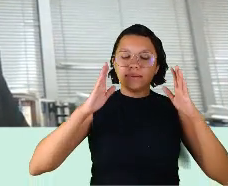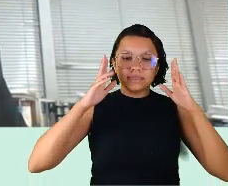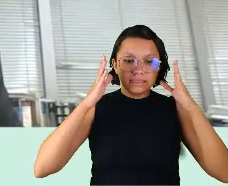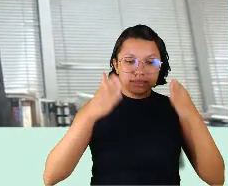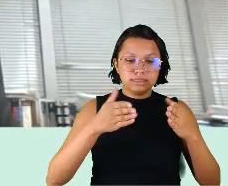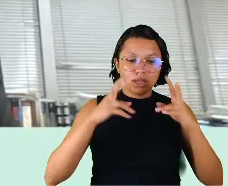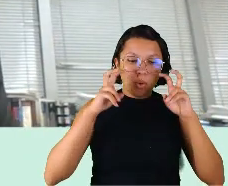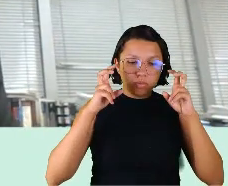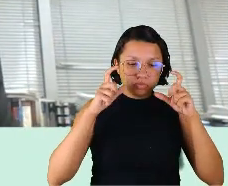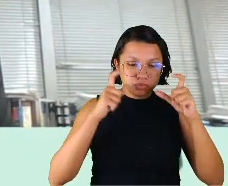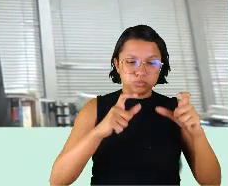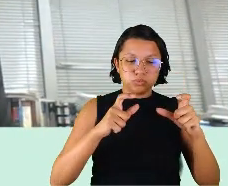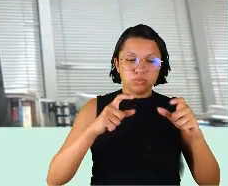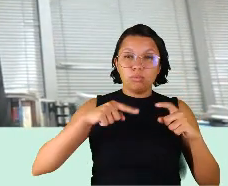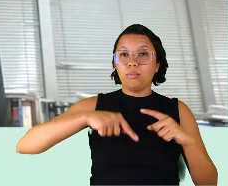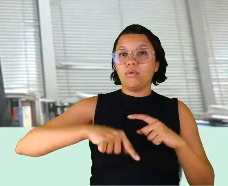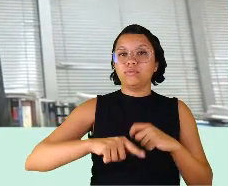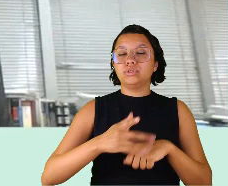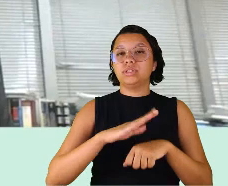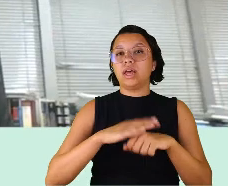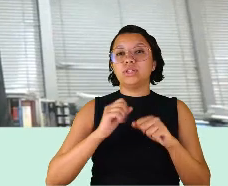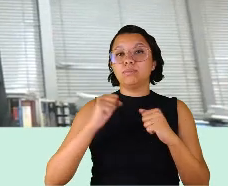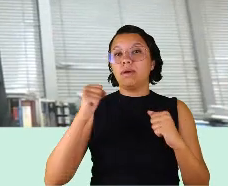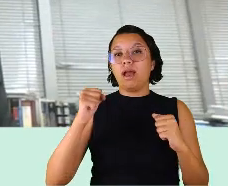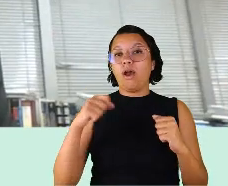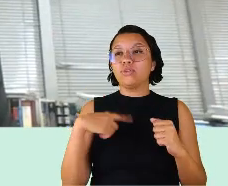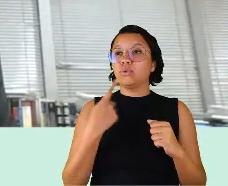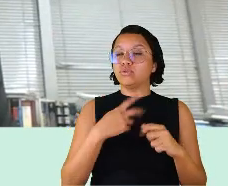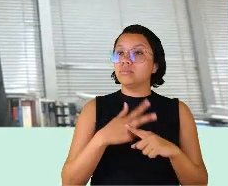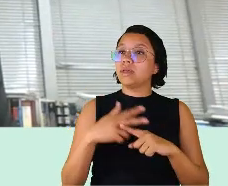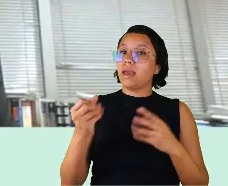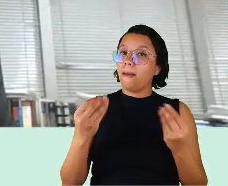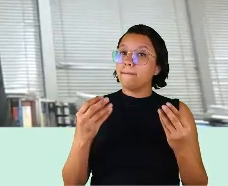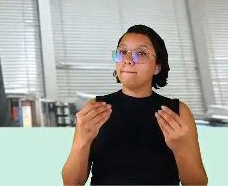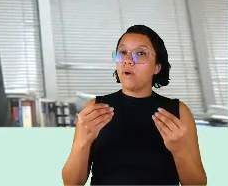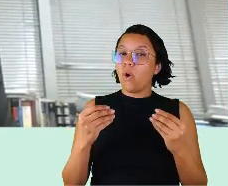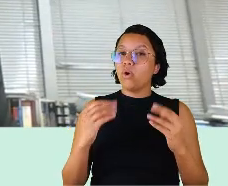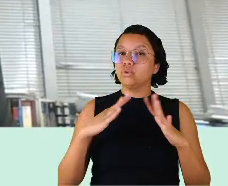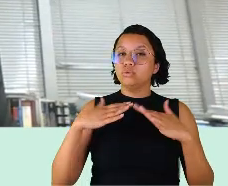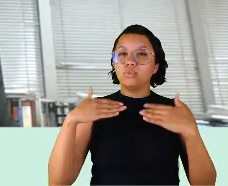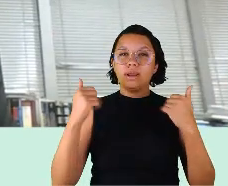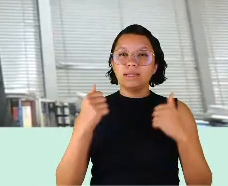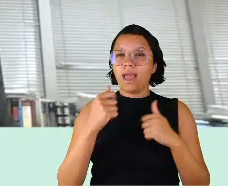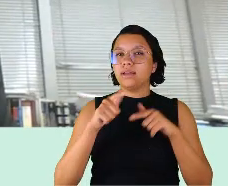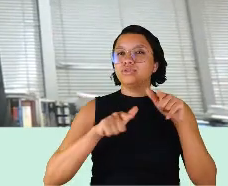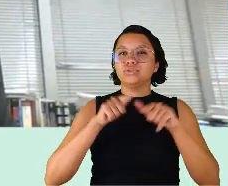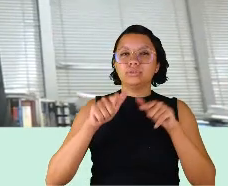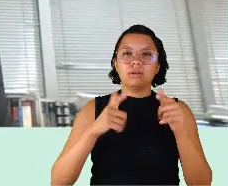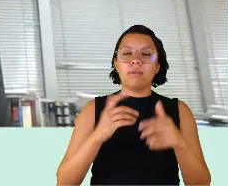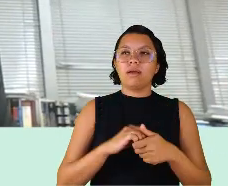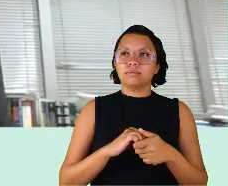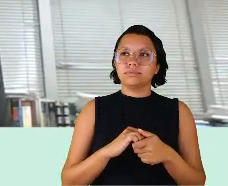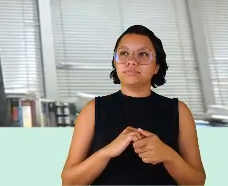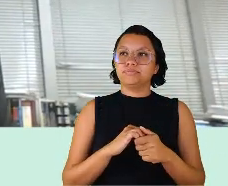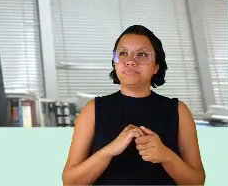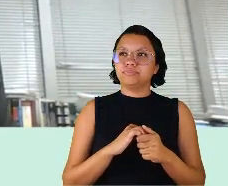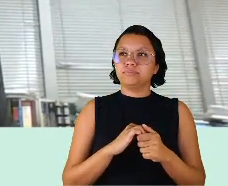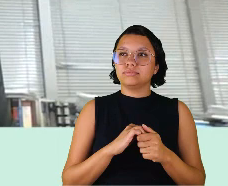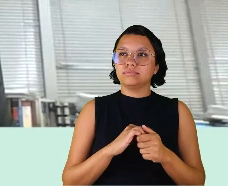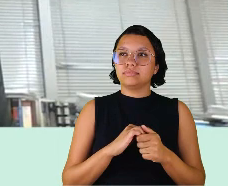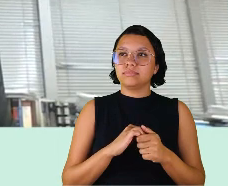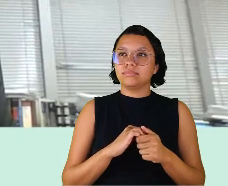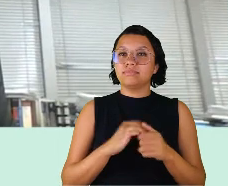uma profundidade maior. Eu acho que nós vamos ganhar muito em eficiência e em qualidade.